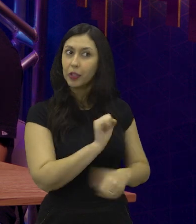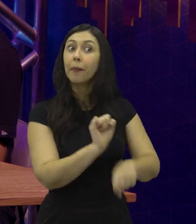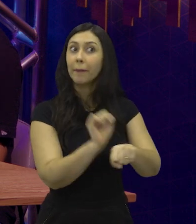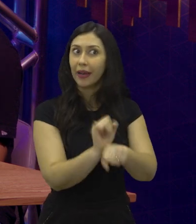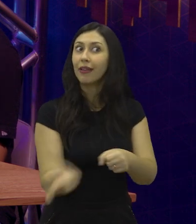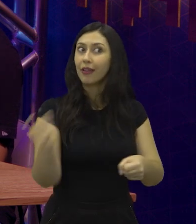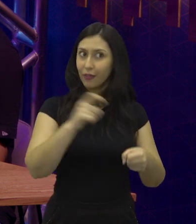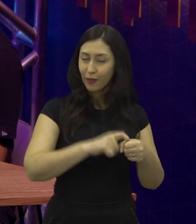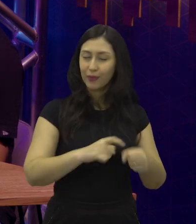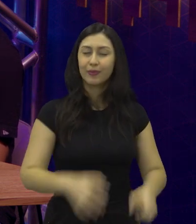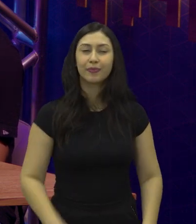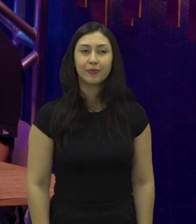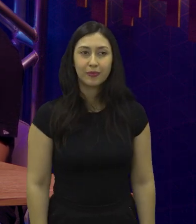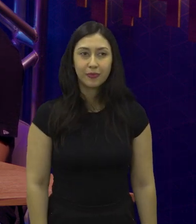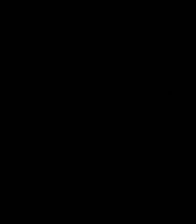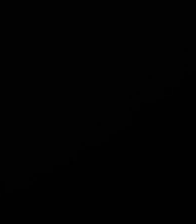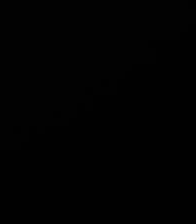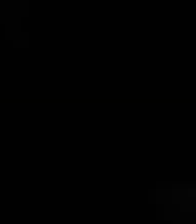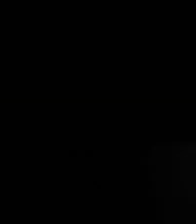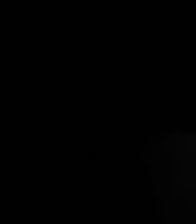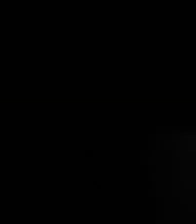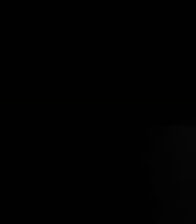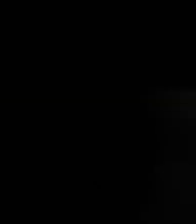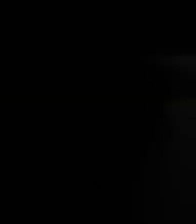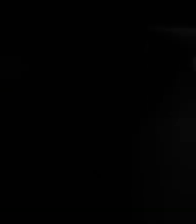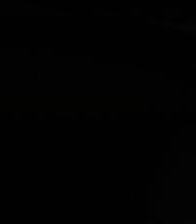mas fica por aí que a gente volta daqui a pouco.